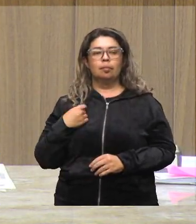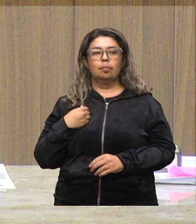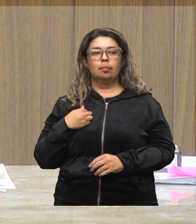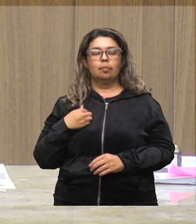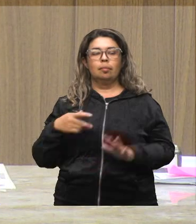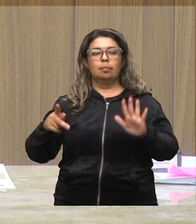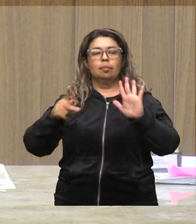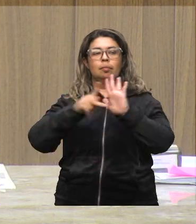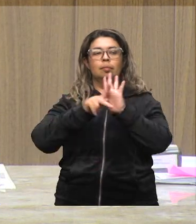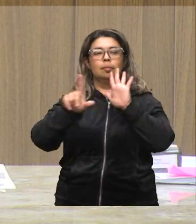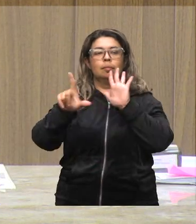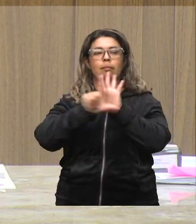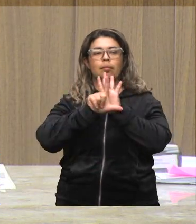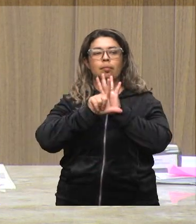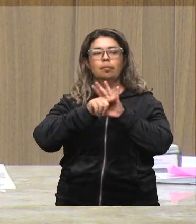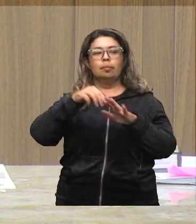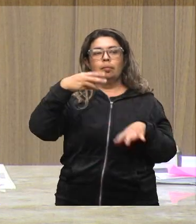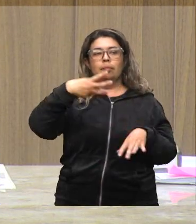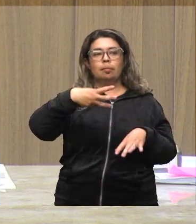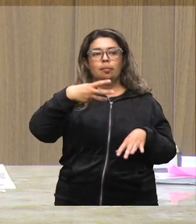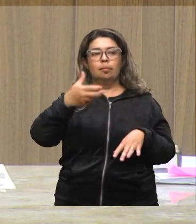O projeto de lei número